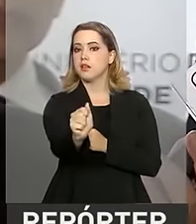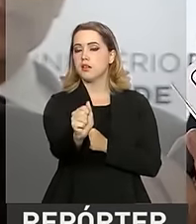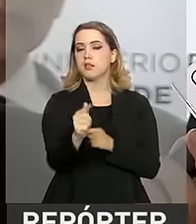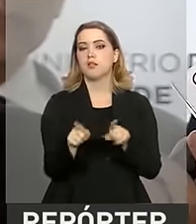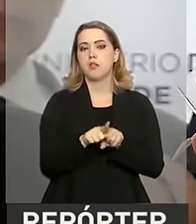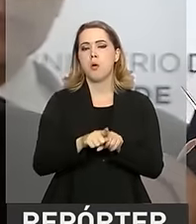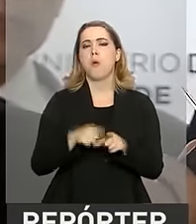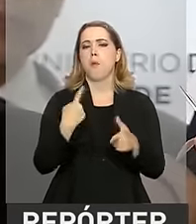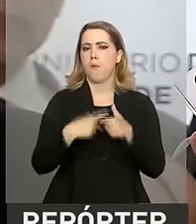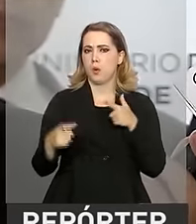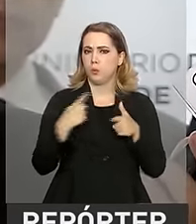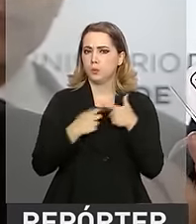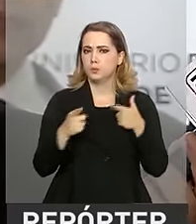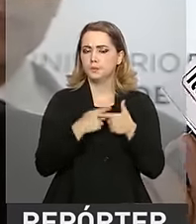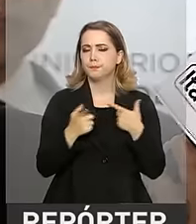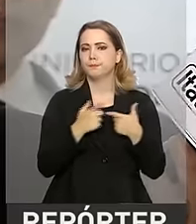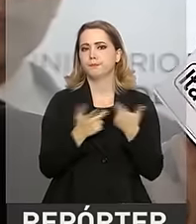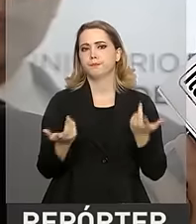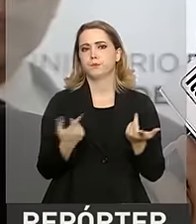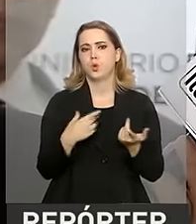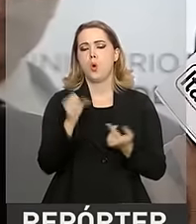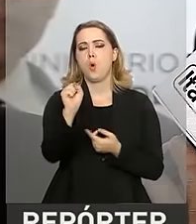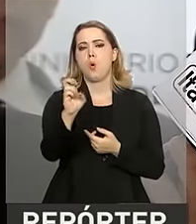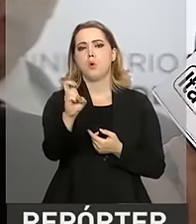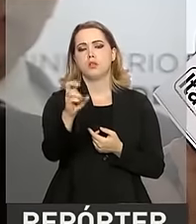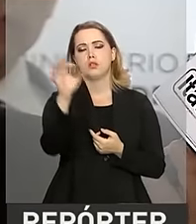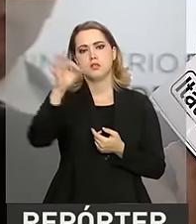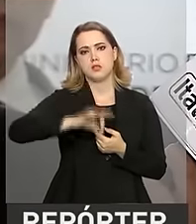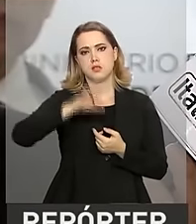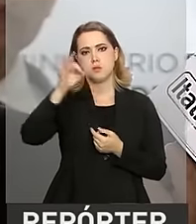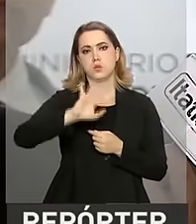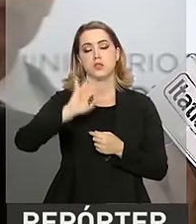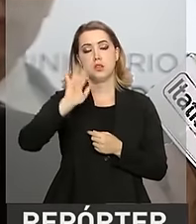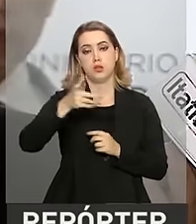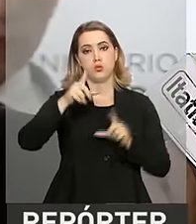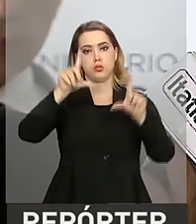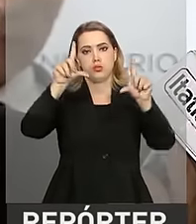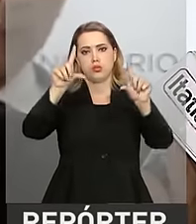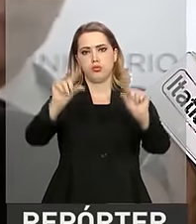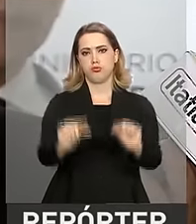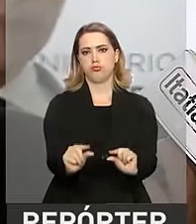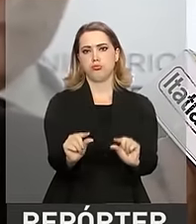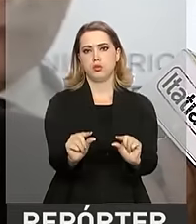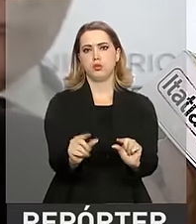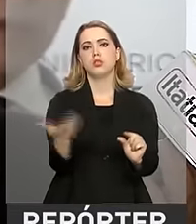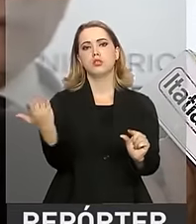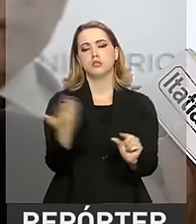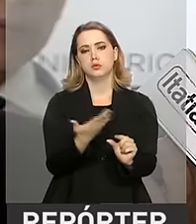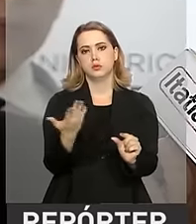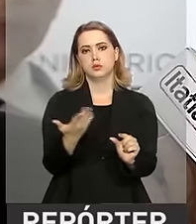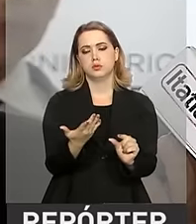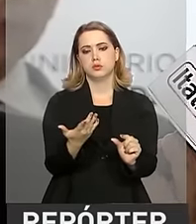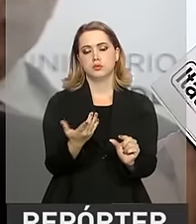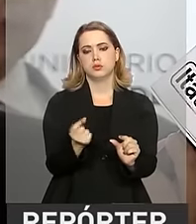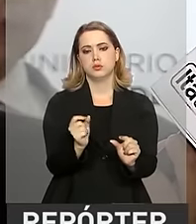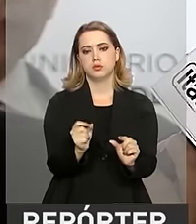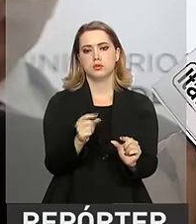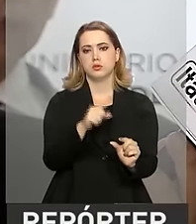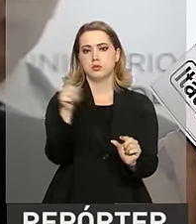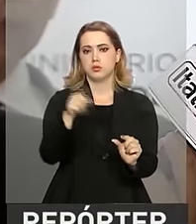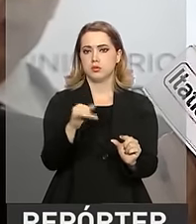consequências graves nós temos 85% de redução de casos eh de